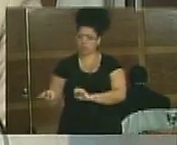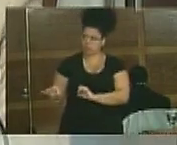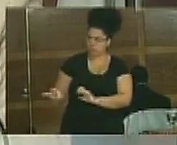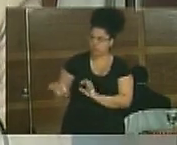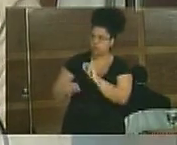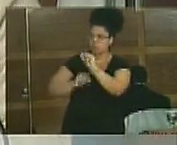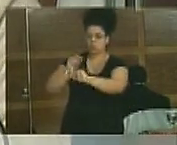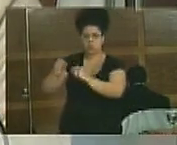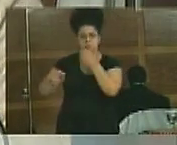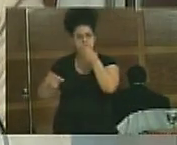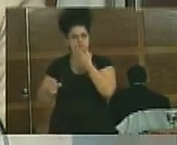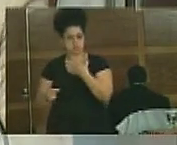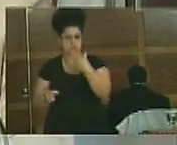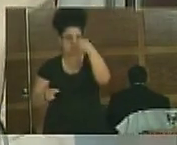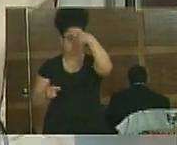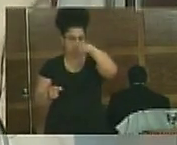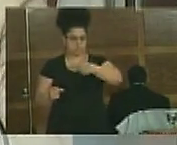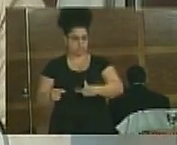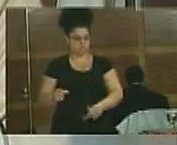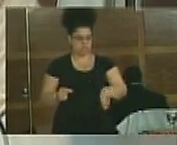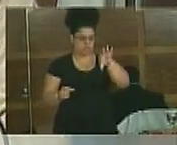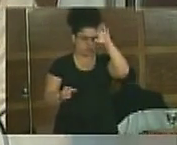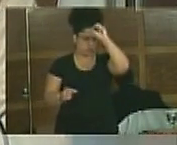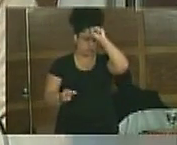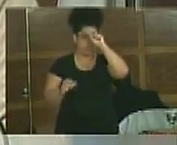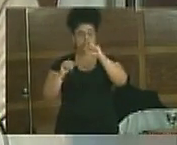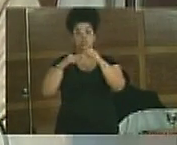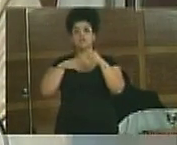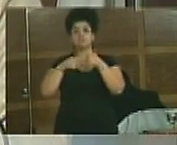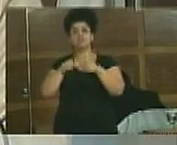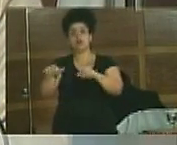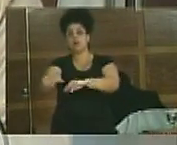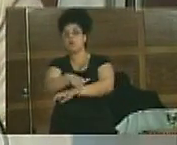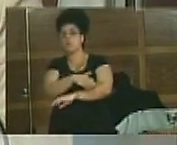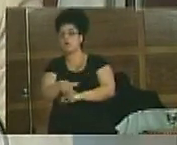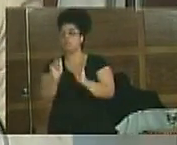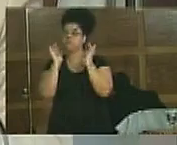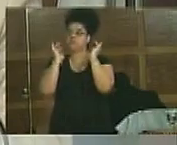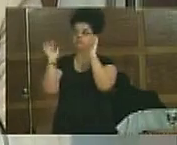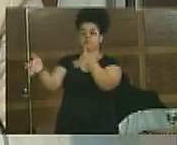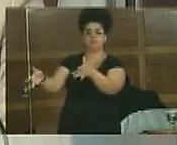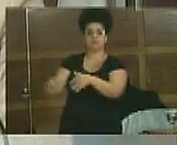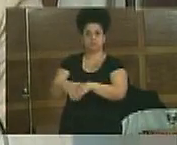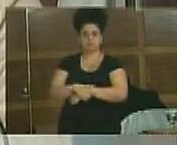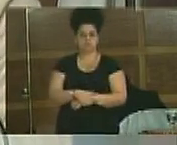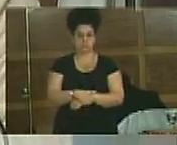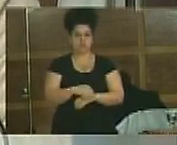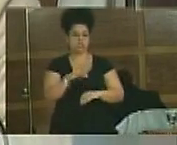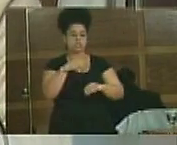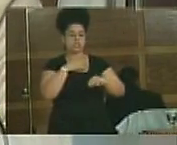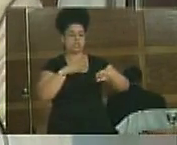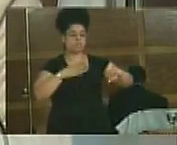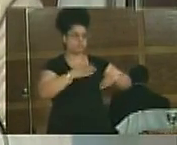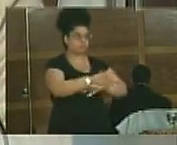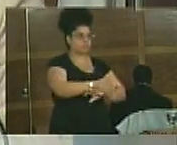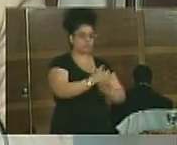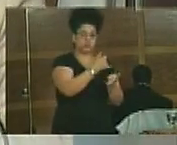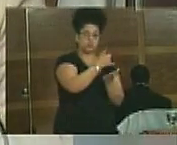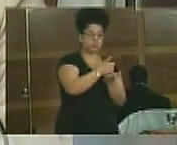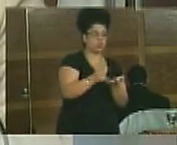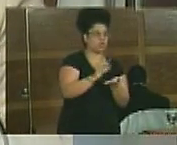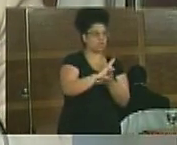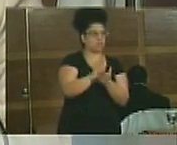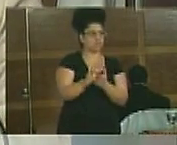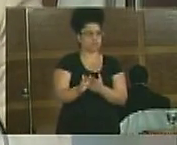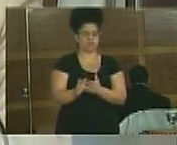bons princípios. Se ele está aí na rua fazendo coisa errada, se ele está entrando no mundo das drogas. Se... Agora você vê